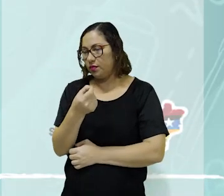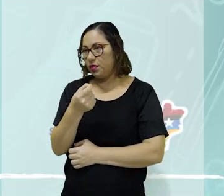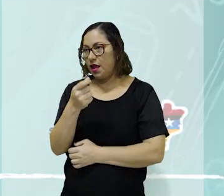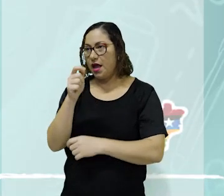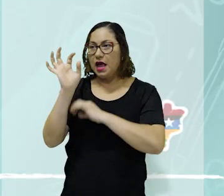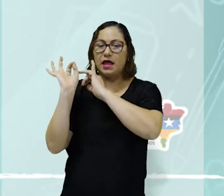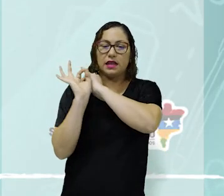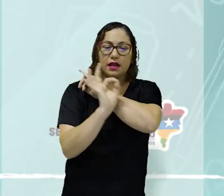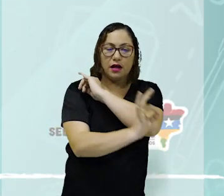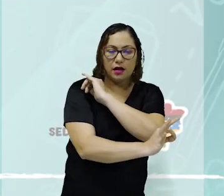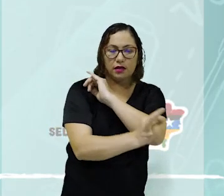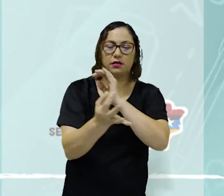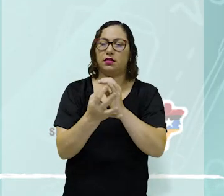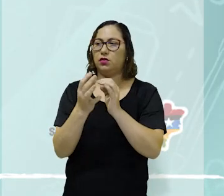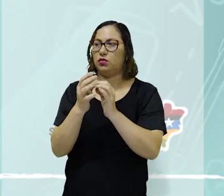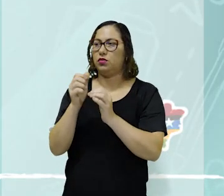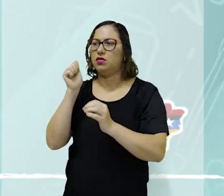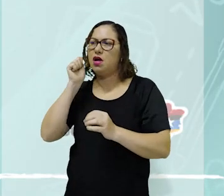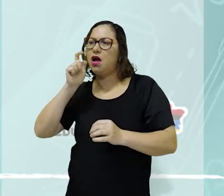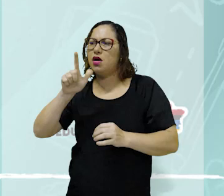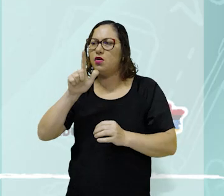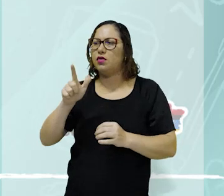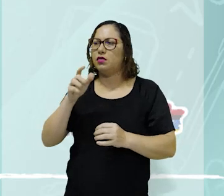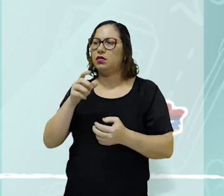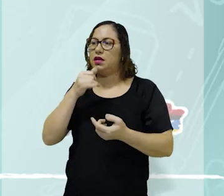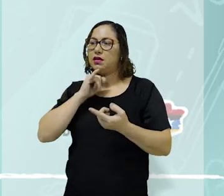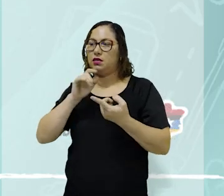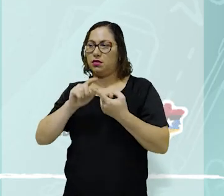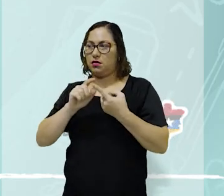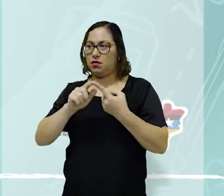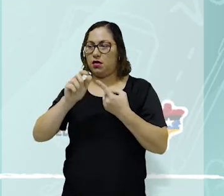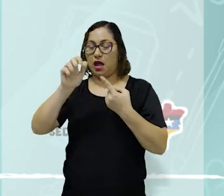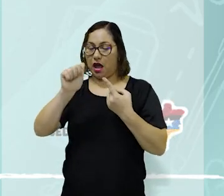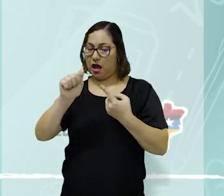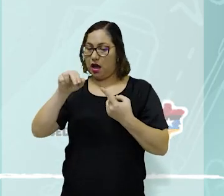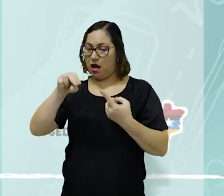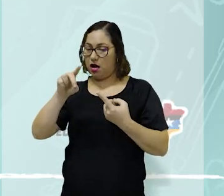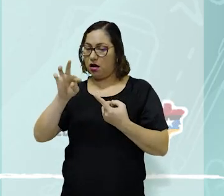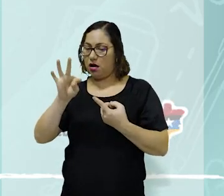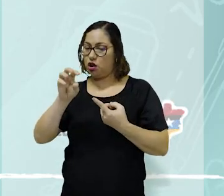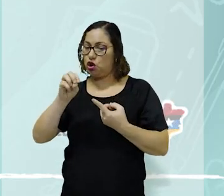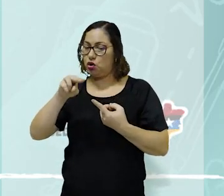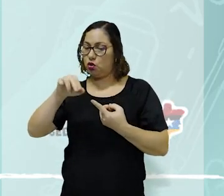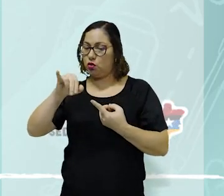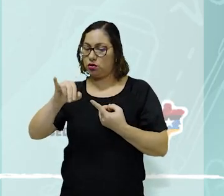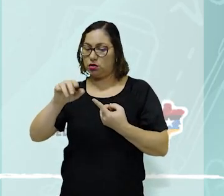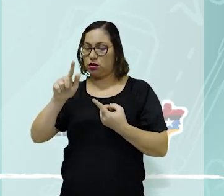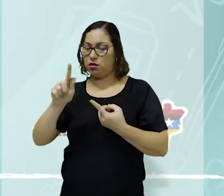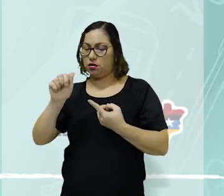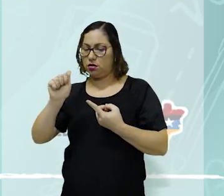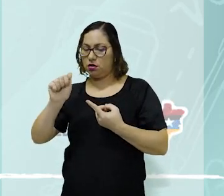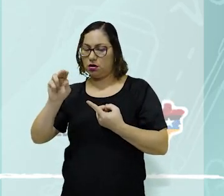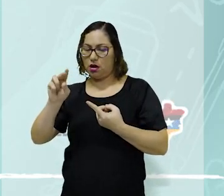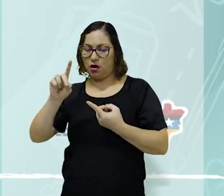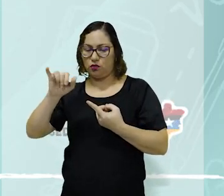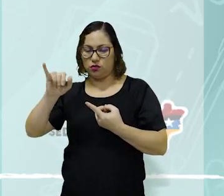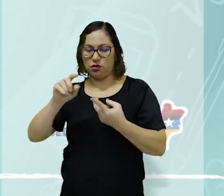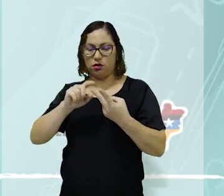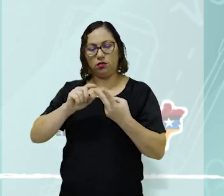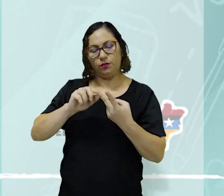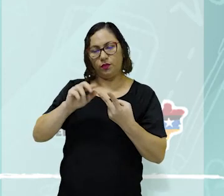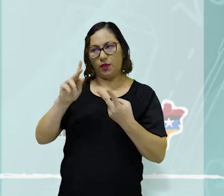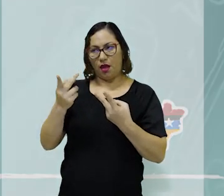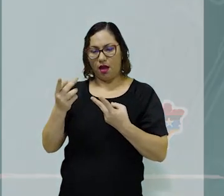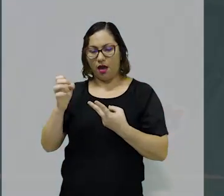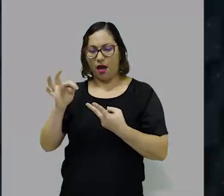ganha o gancho inicial. Os arquitetos mais importantes são o Antoni Gaudí e o Hector Guimard, ou Guimard. Né?